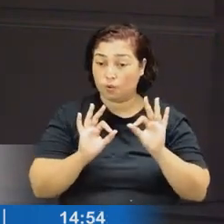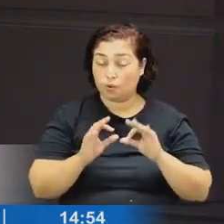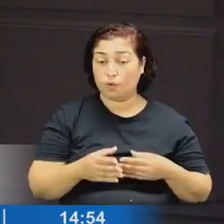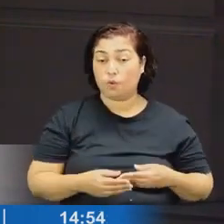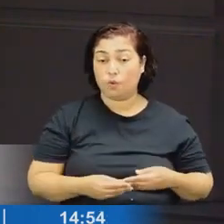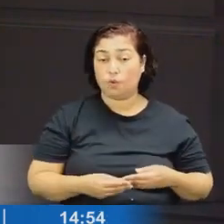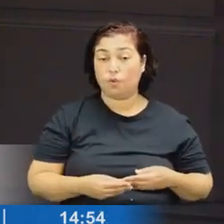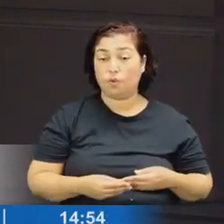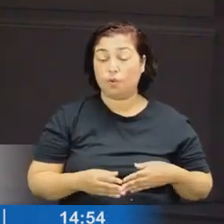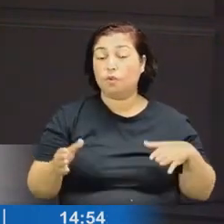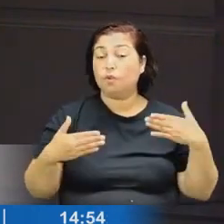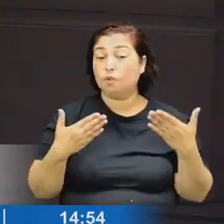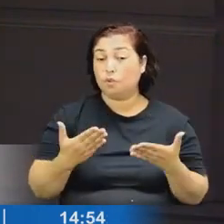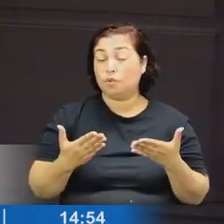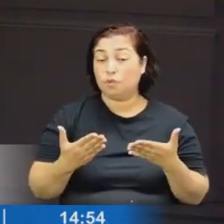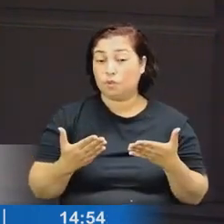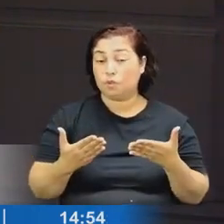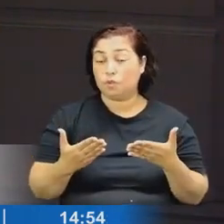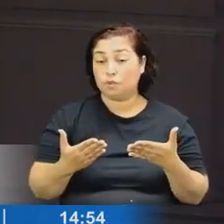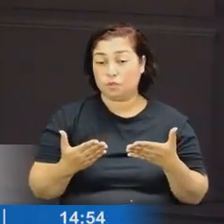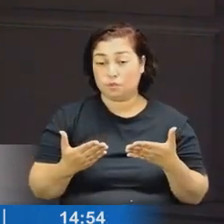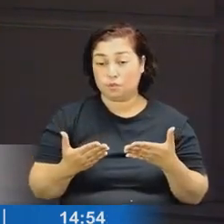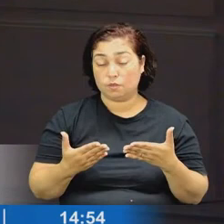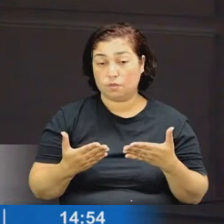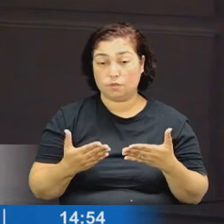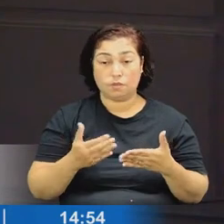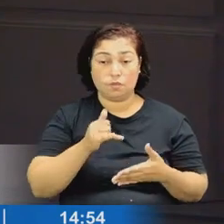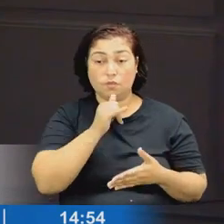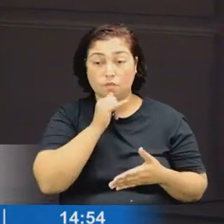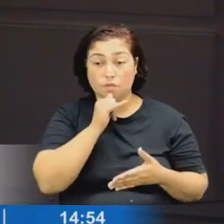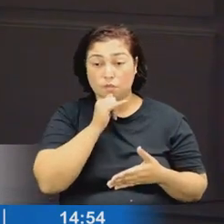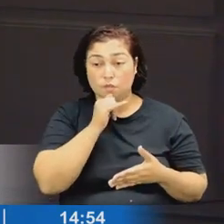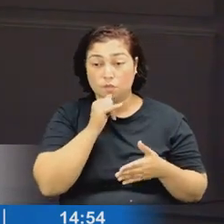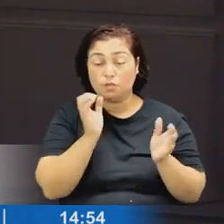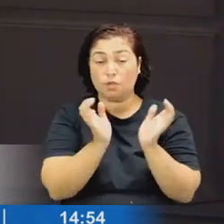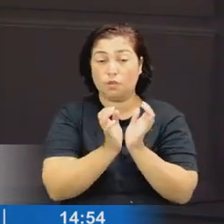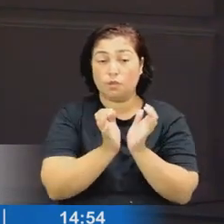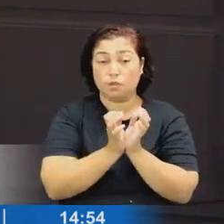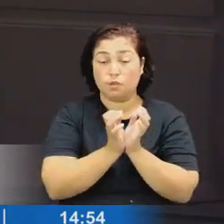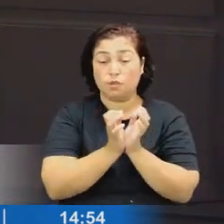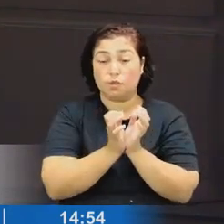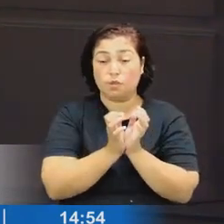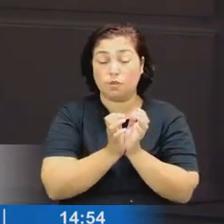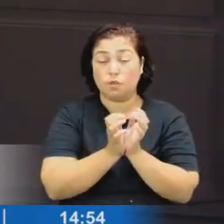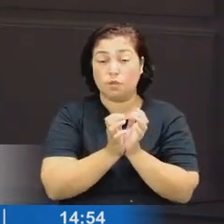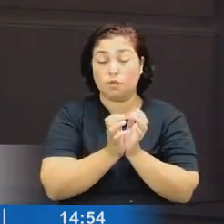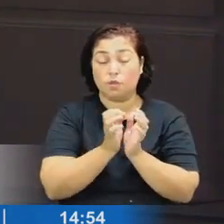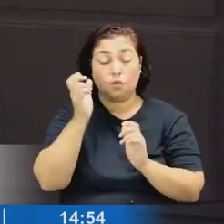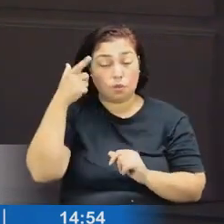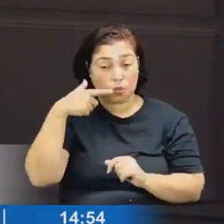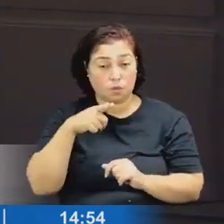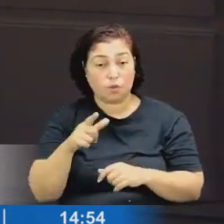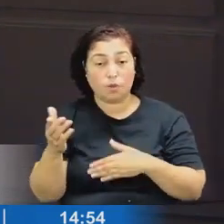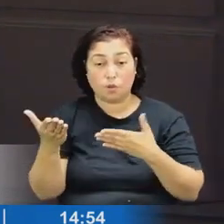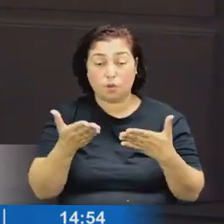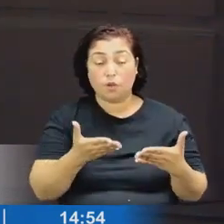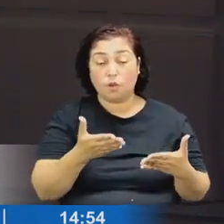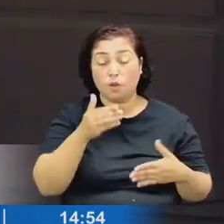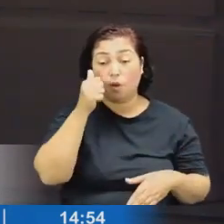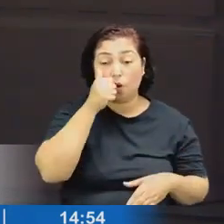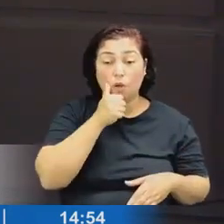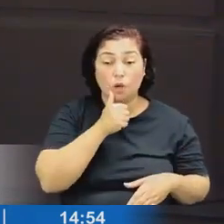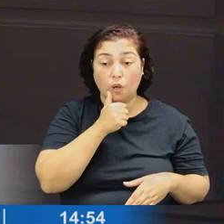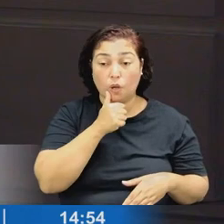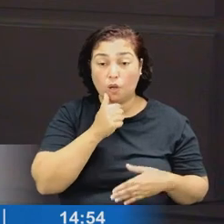depende do depende da isca para atrair então por exemplo é aquele grupo mais por elas ela vai atrair um mulheres obviamente